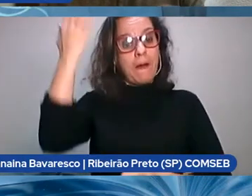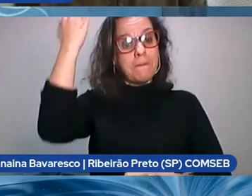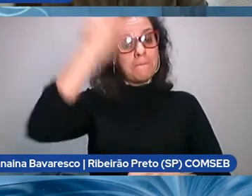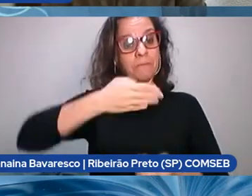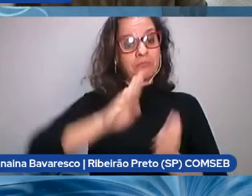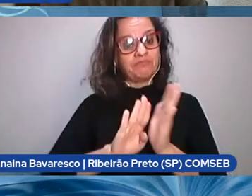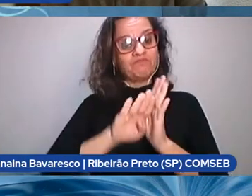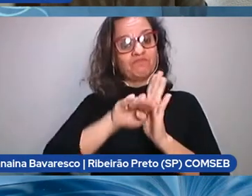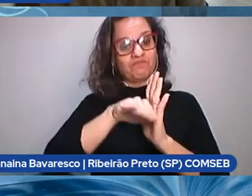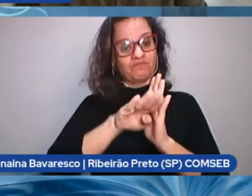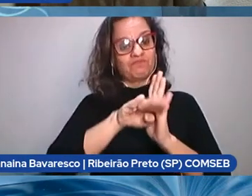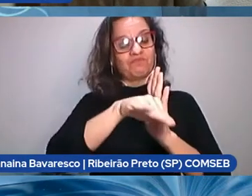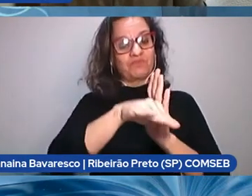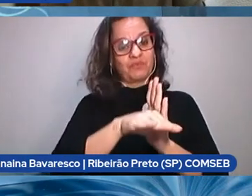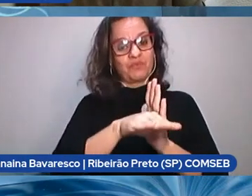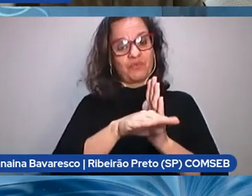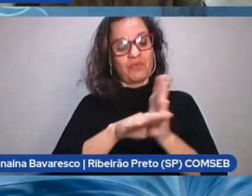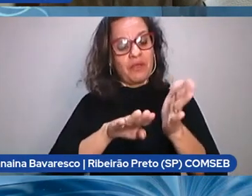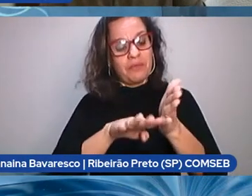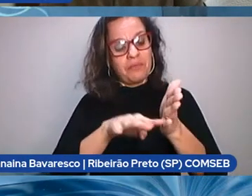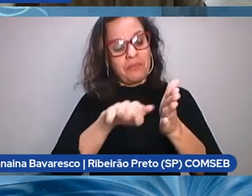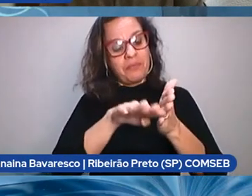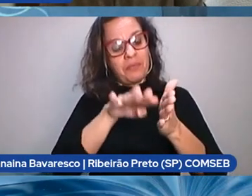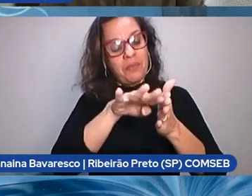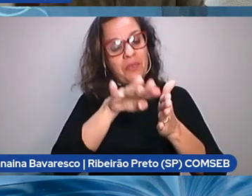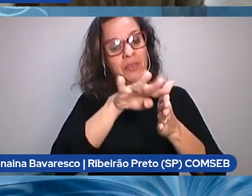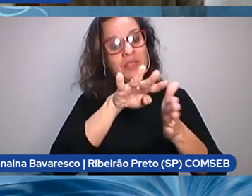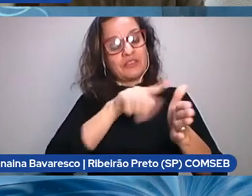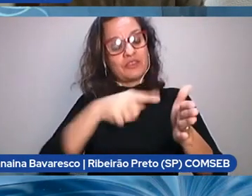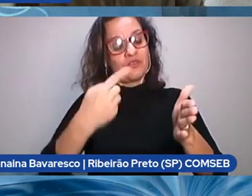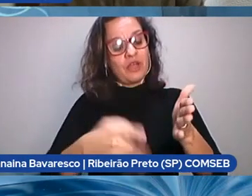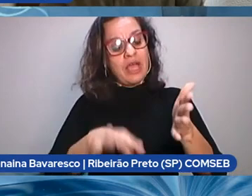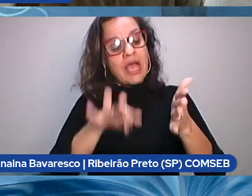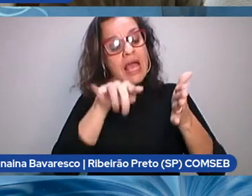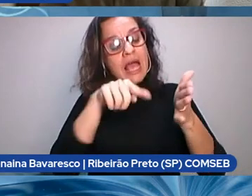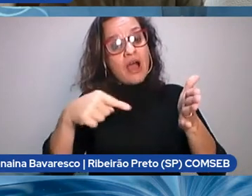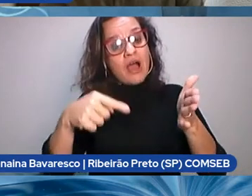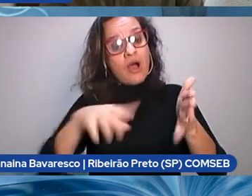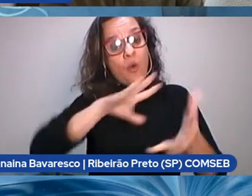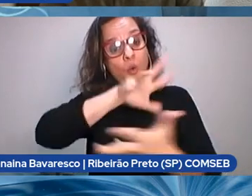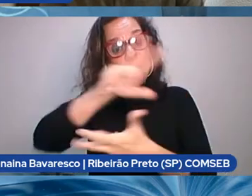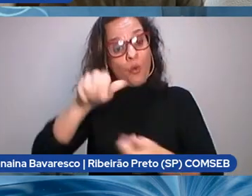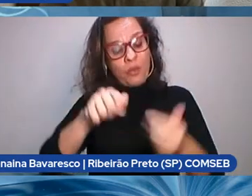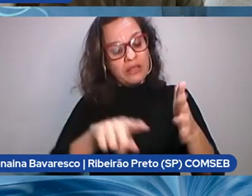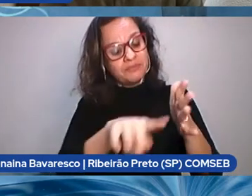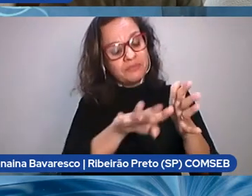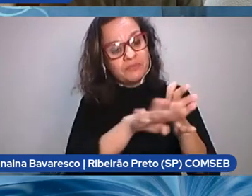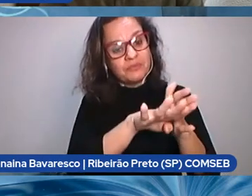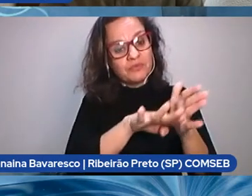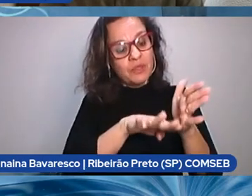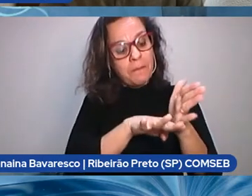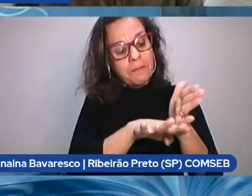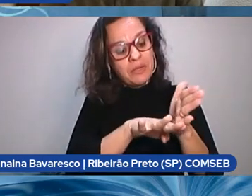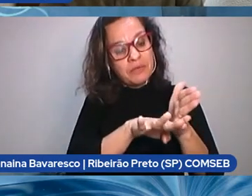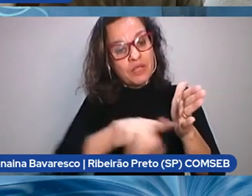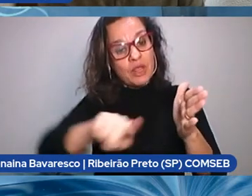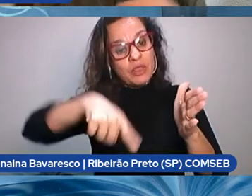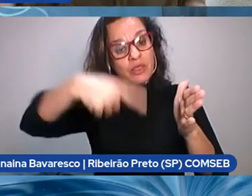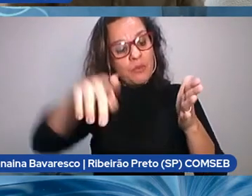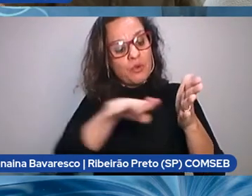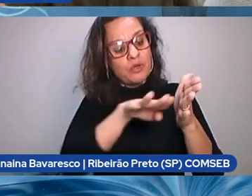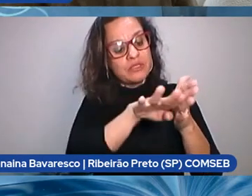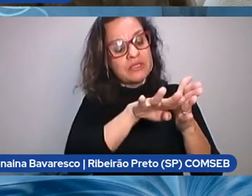expiações. Na escala de evolução, ele está na segunda categoria. Mundo primitivo, depois mundo de prova